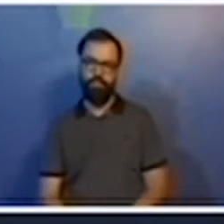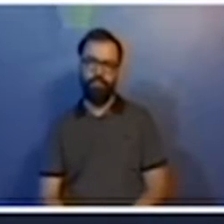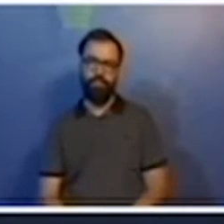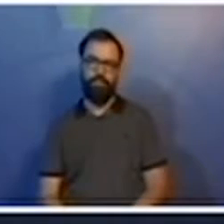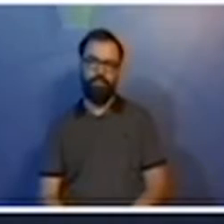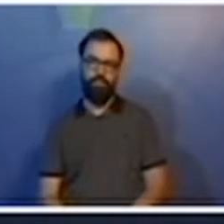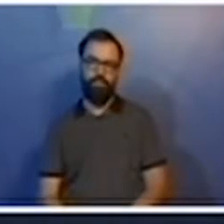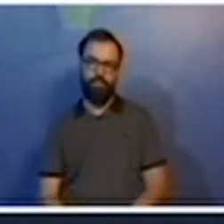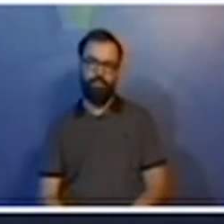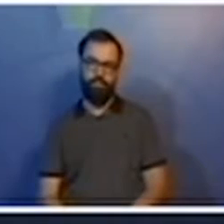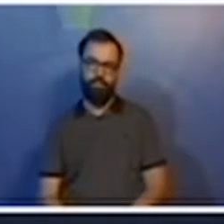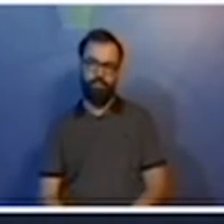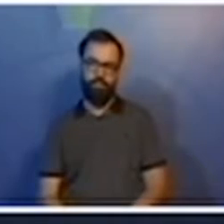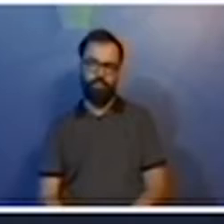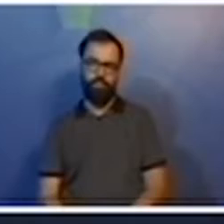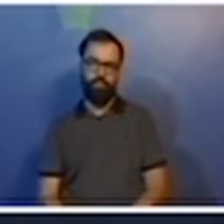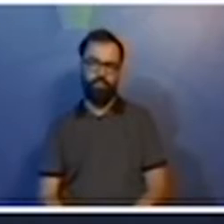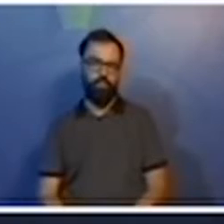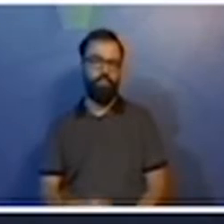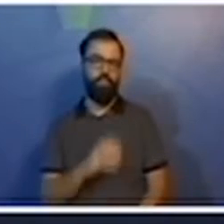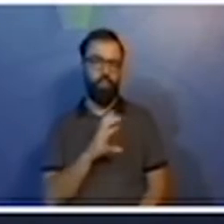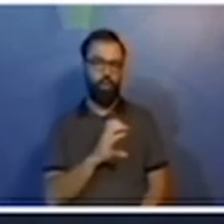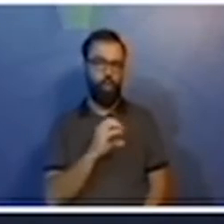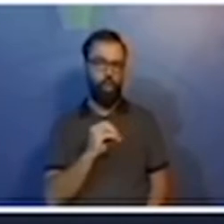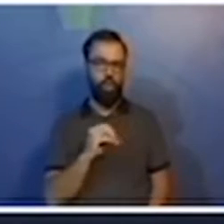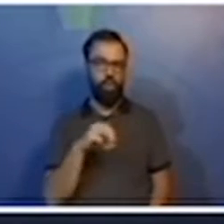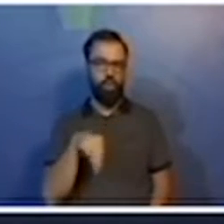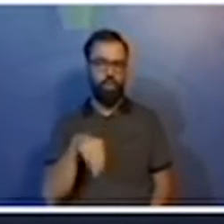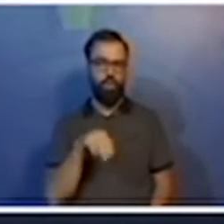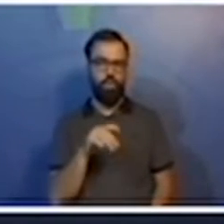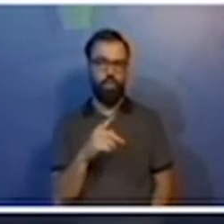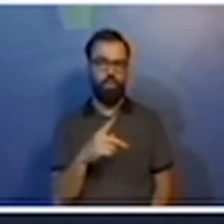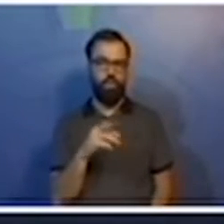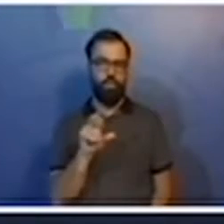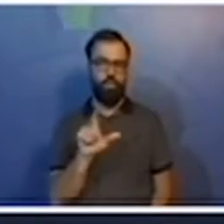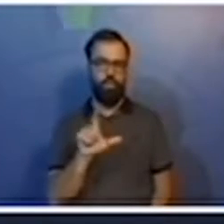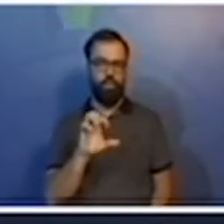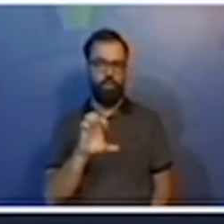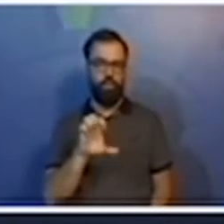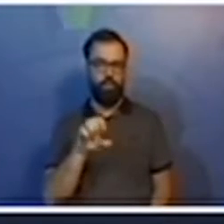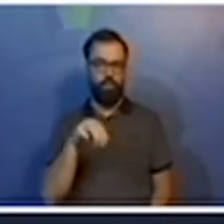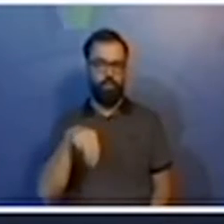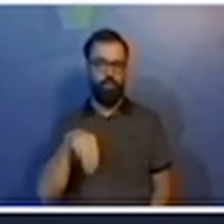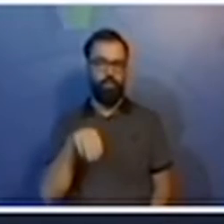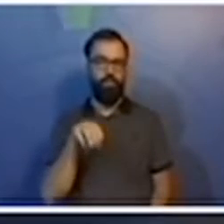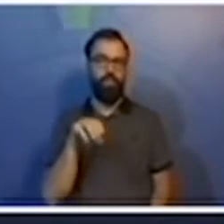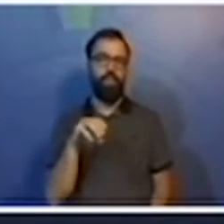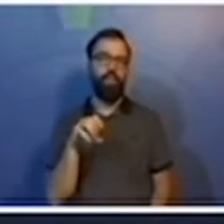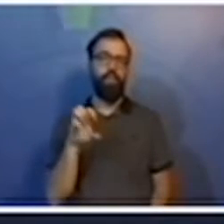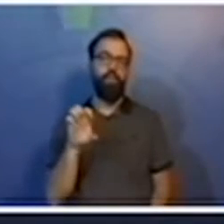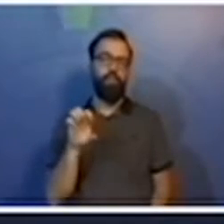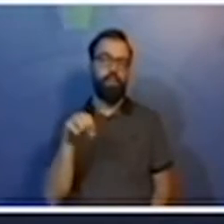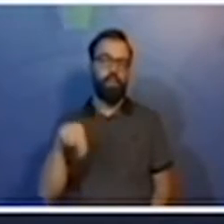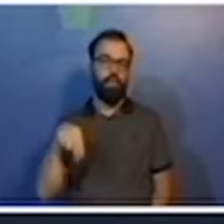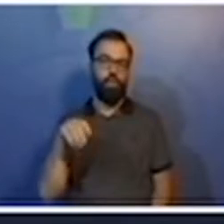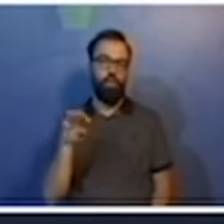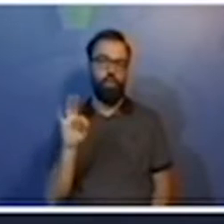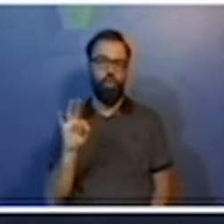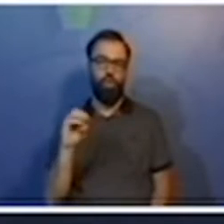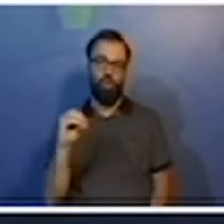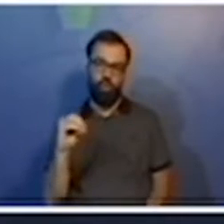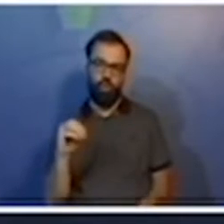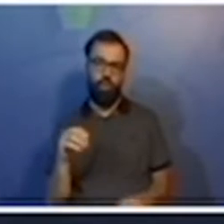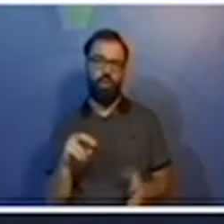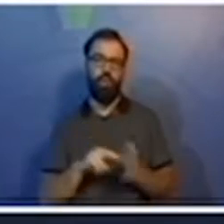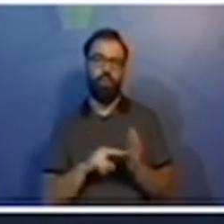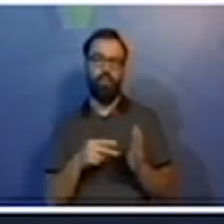ter o que é o complemento e o que é um suplemento. Ou quando dois ângulos